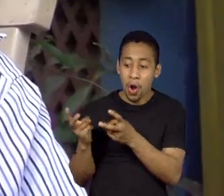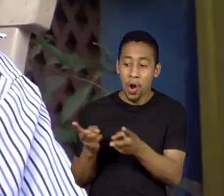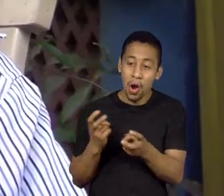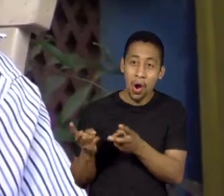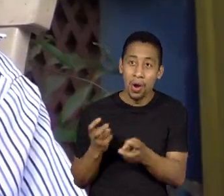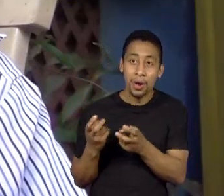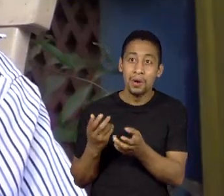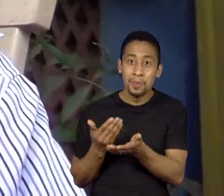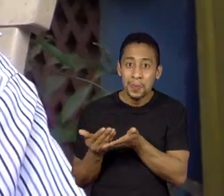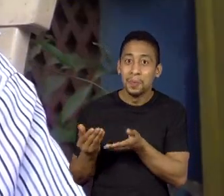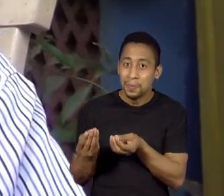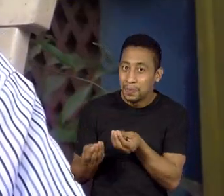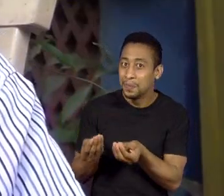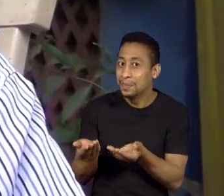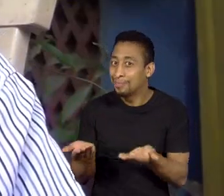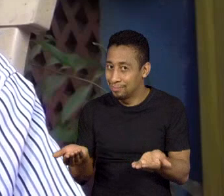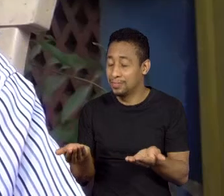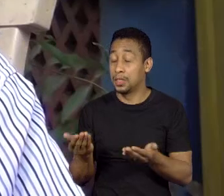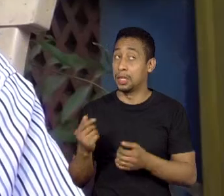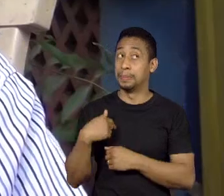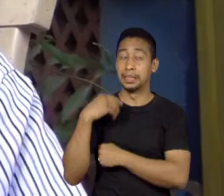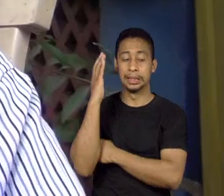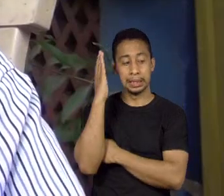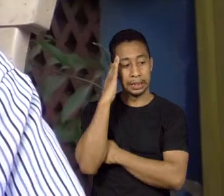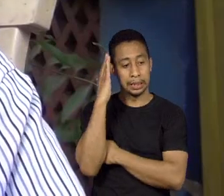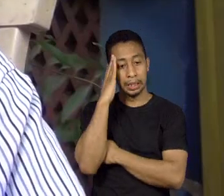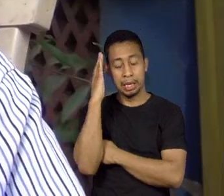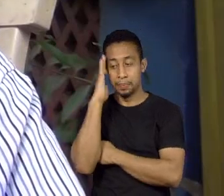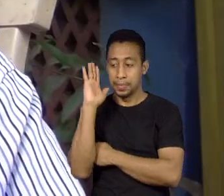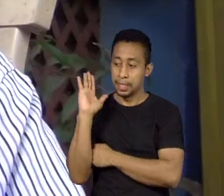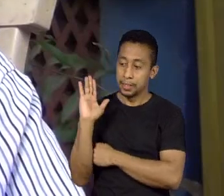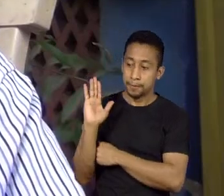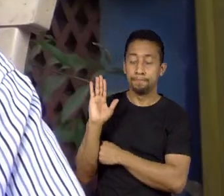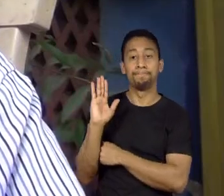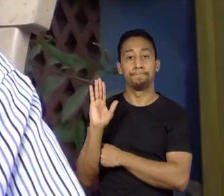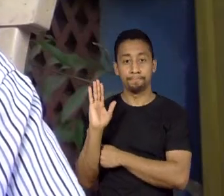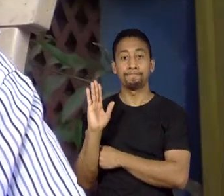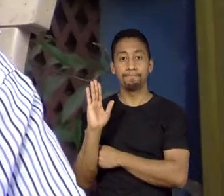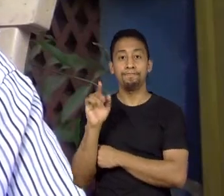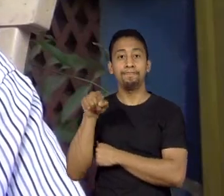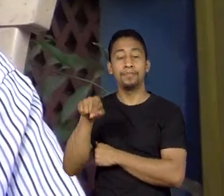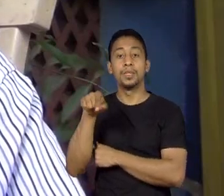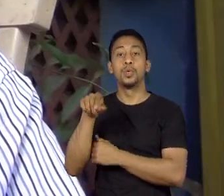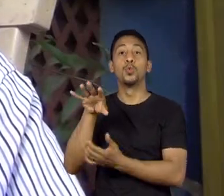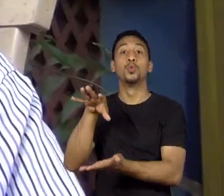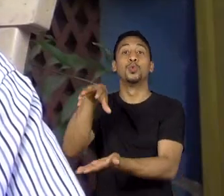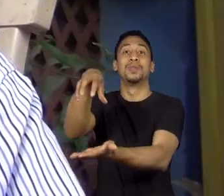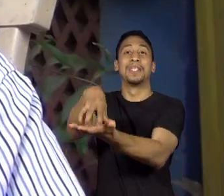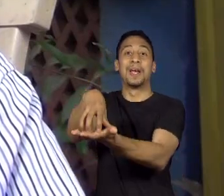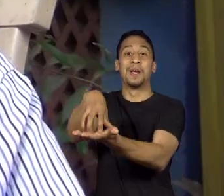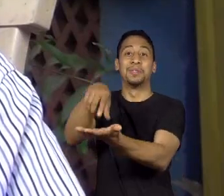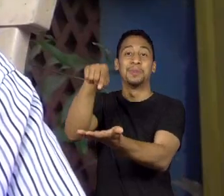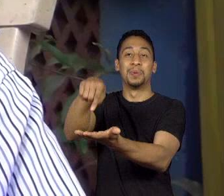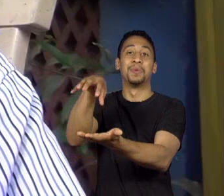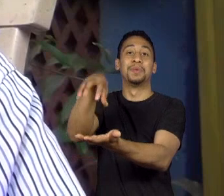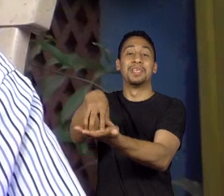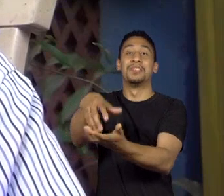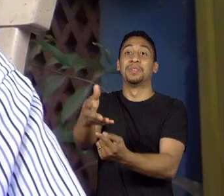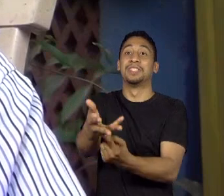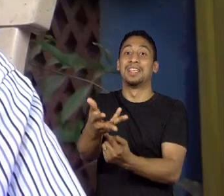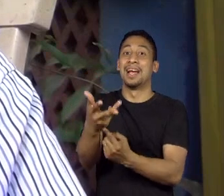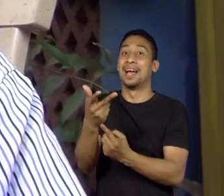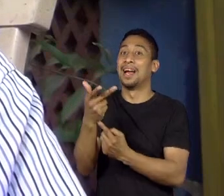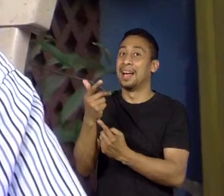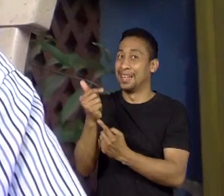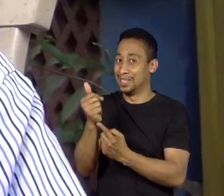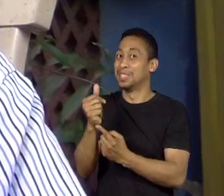Mas sabia que tinha um centro de artes gráficas, não sei o